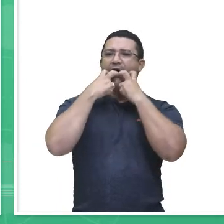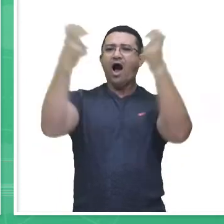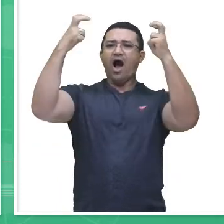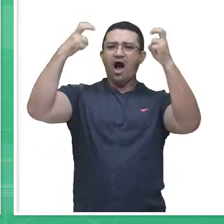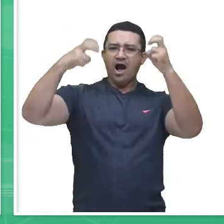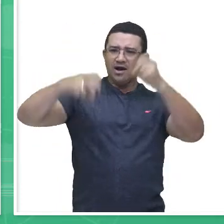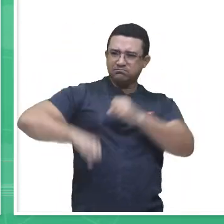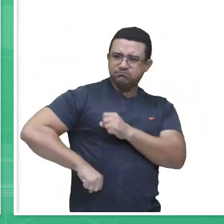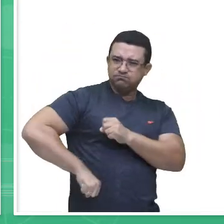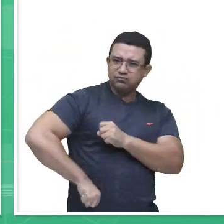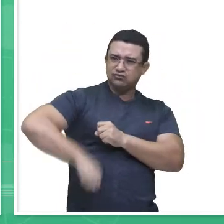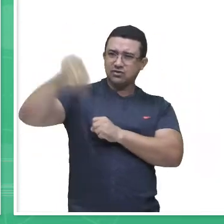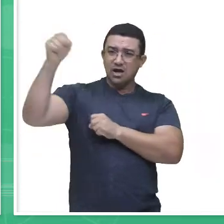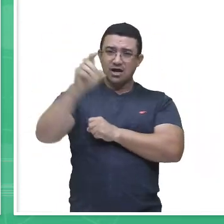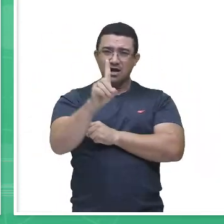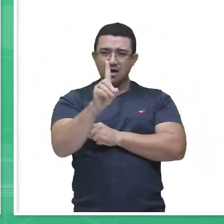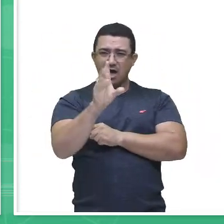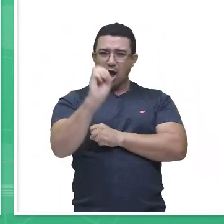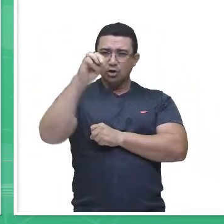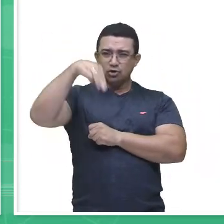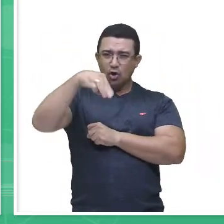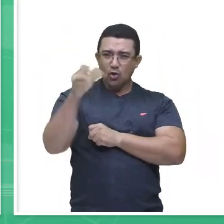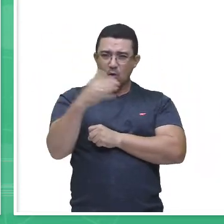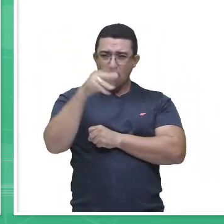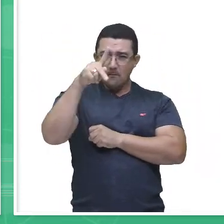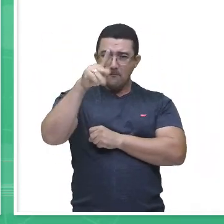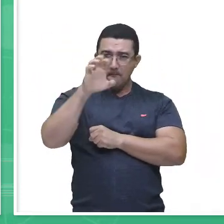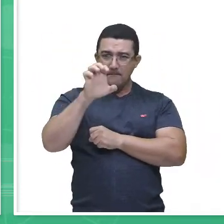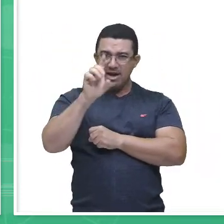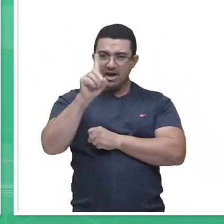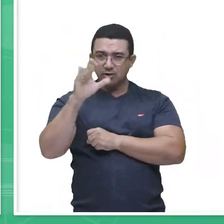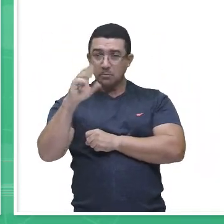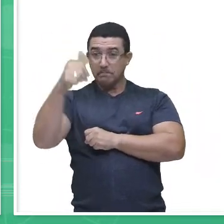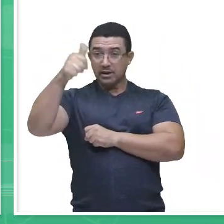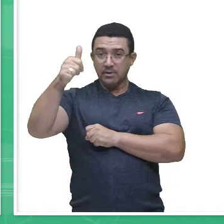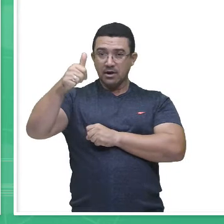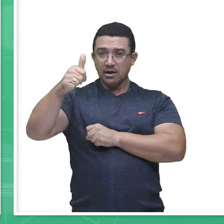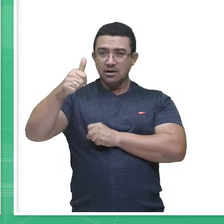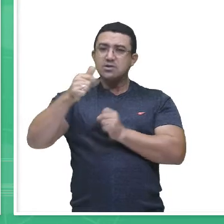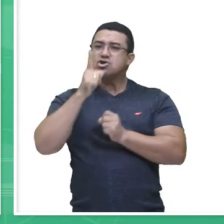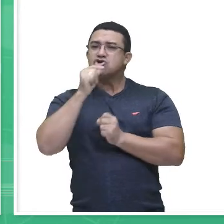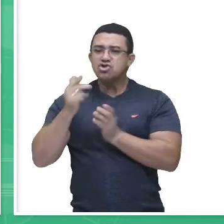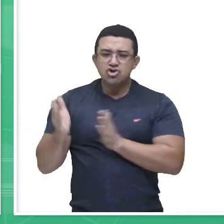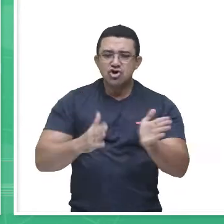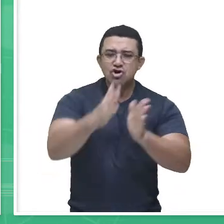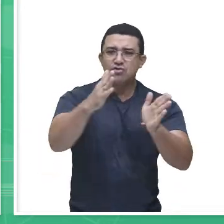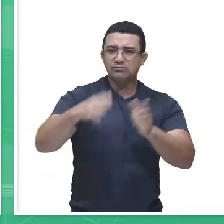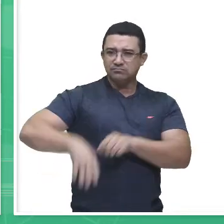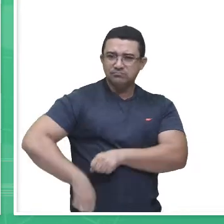né? De Dom Pedro I, quando gritou às margens do Ipiranga, que essa história vocês já